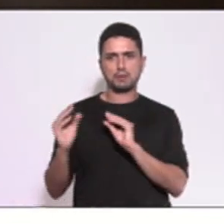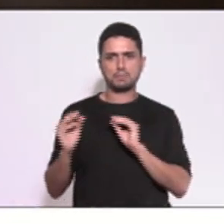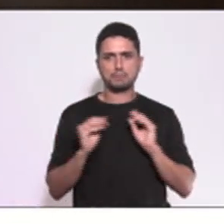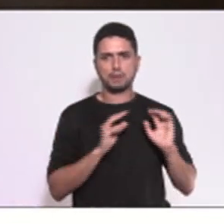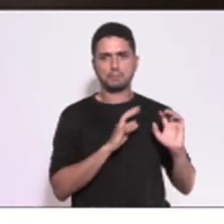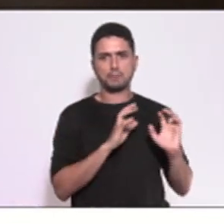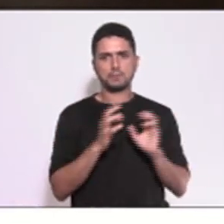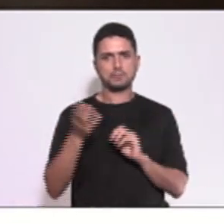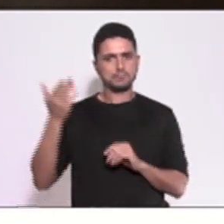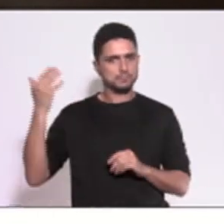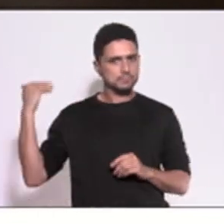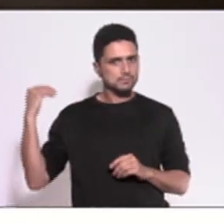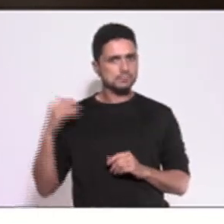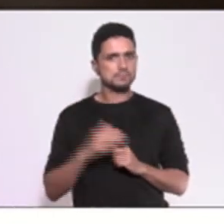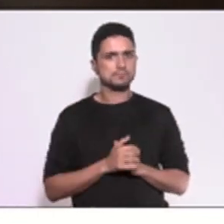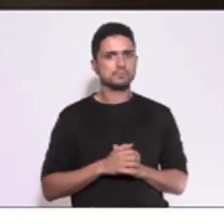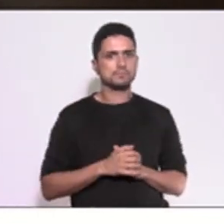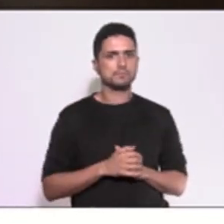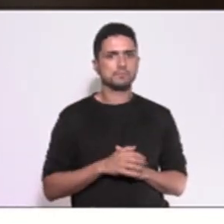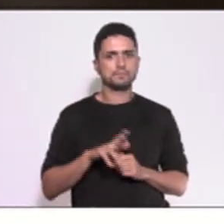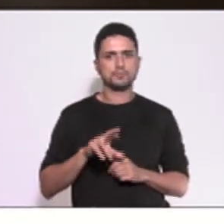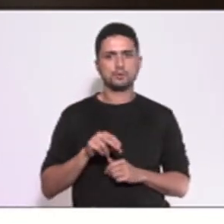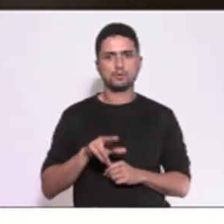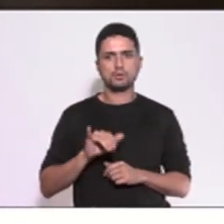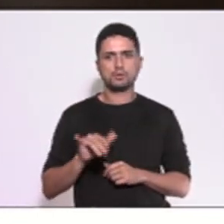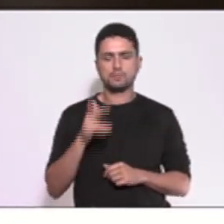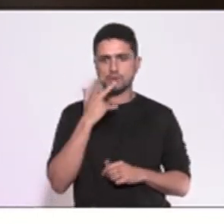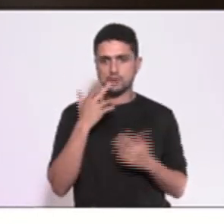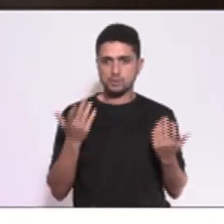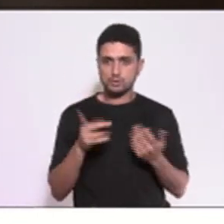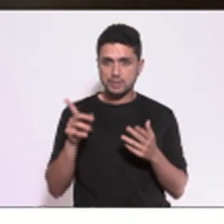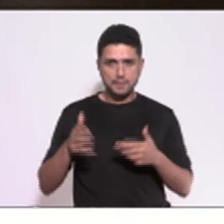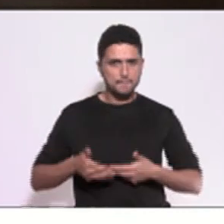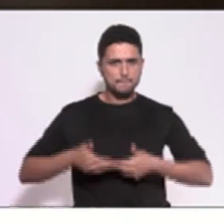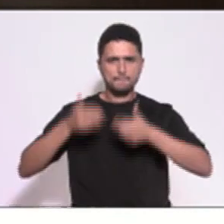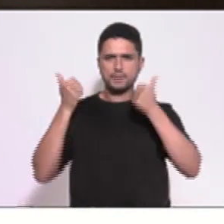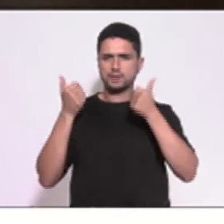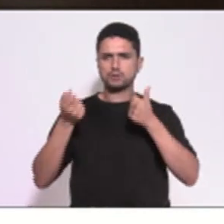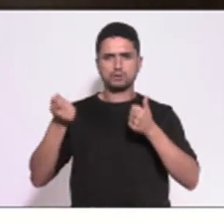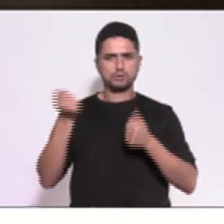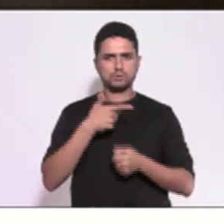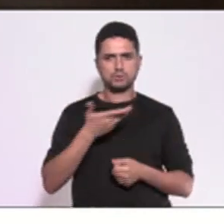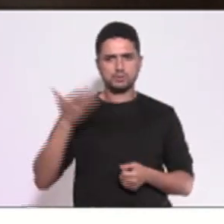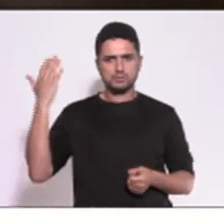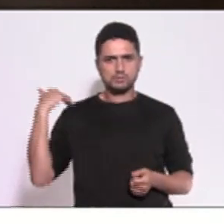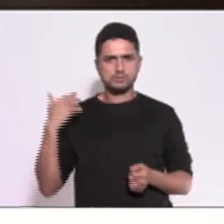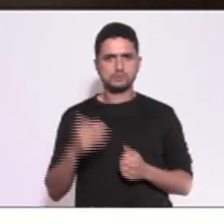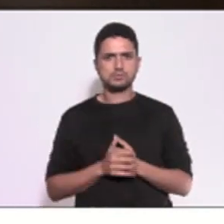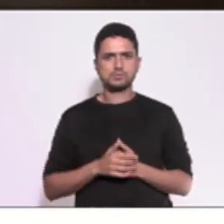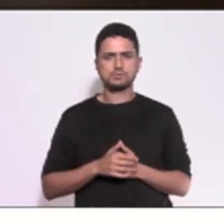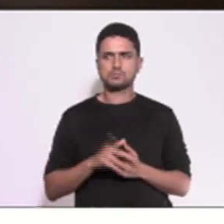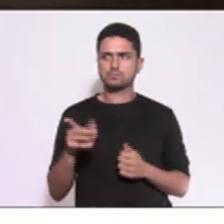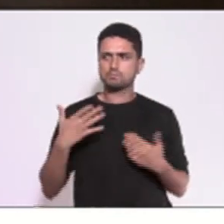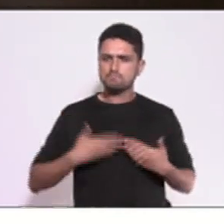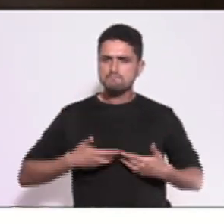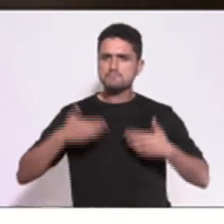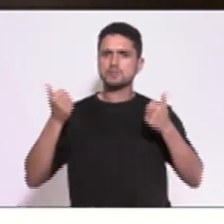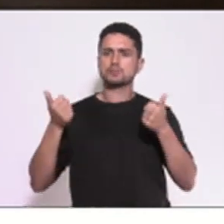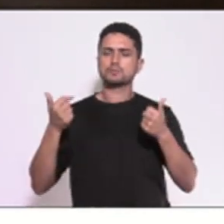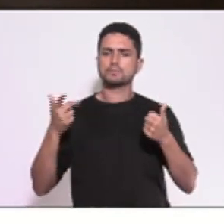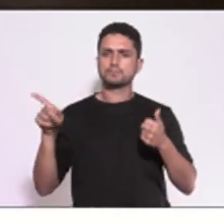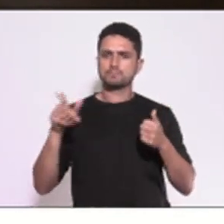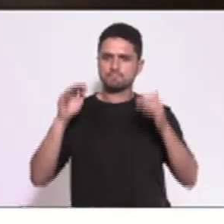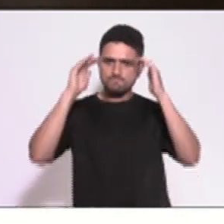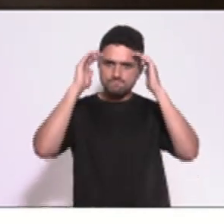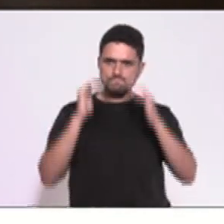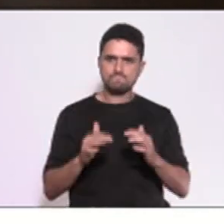nos conhecemos, esse Rony de hoje é ainda melhor, ainda maior, ainda mais leal